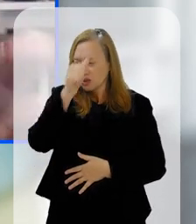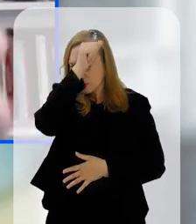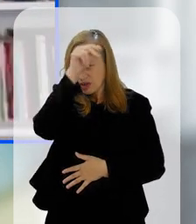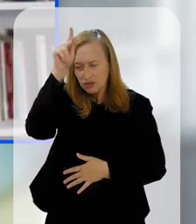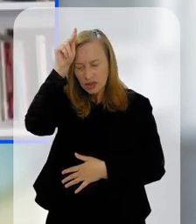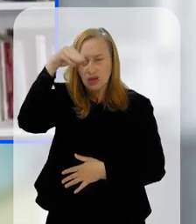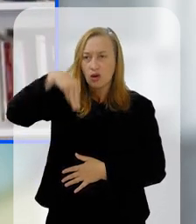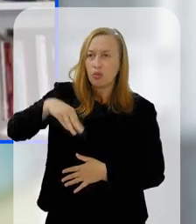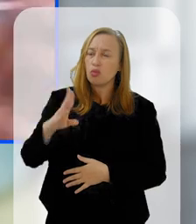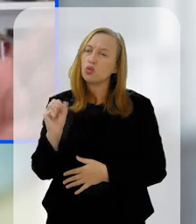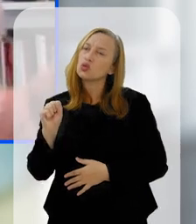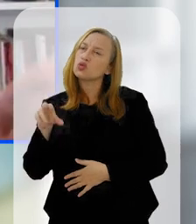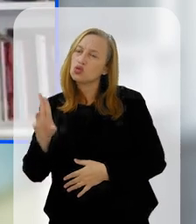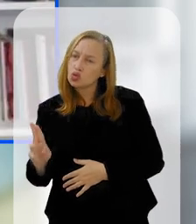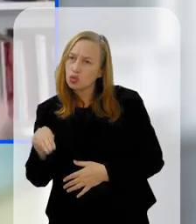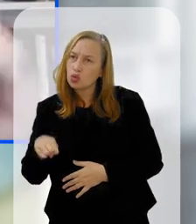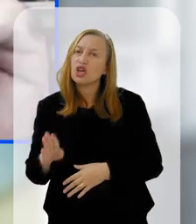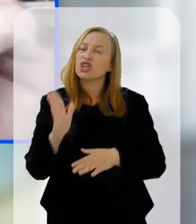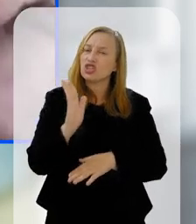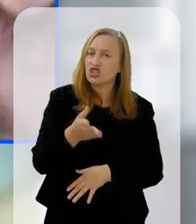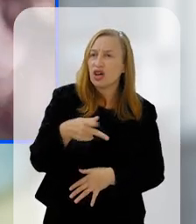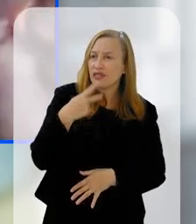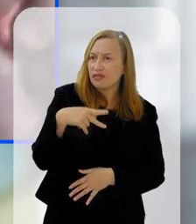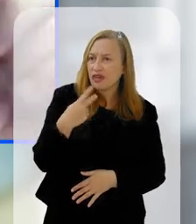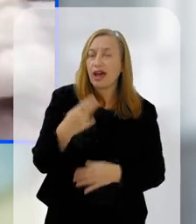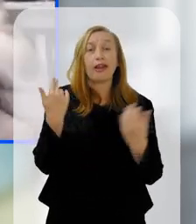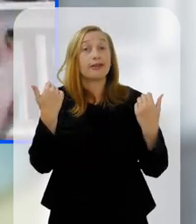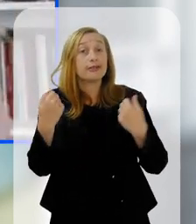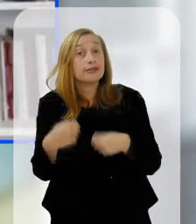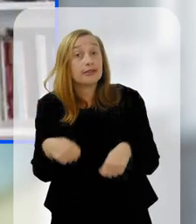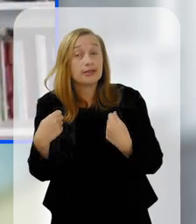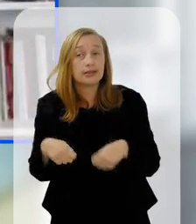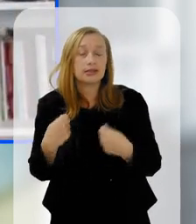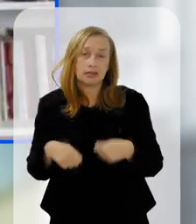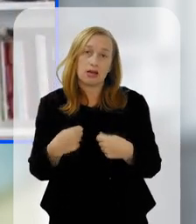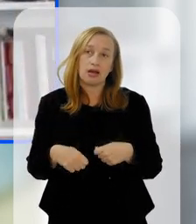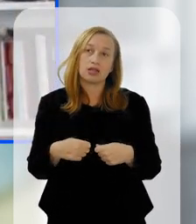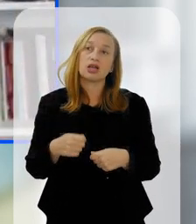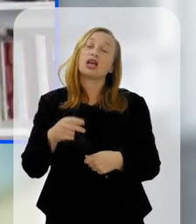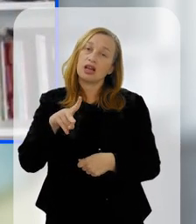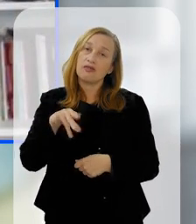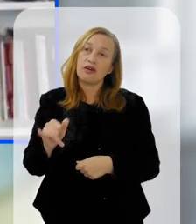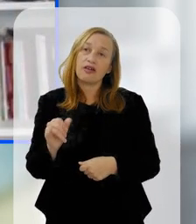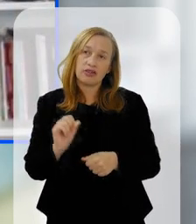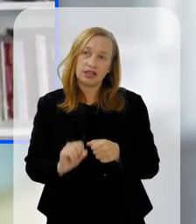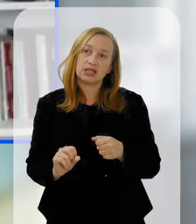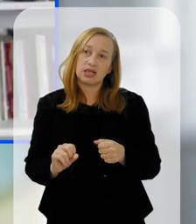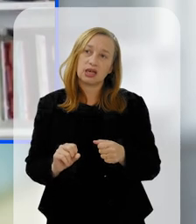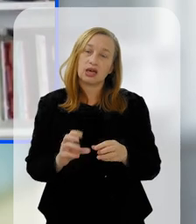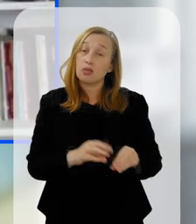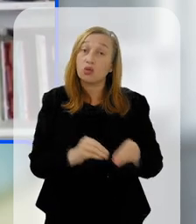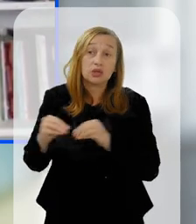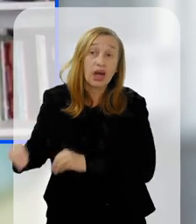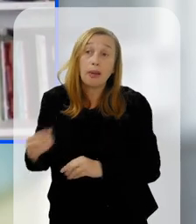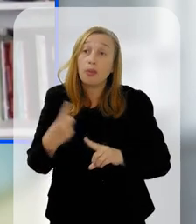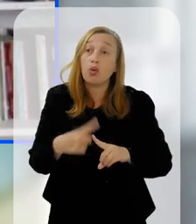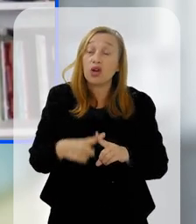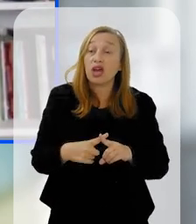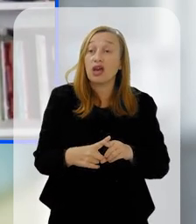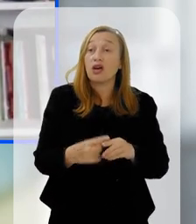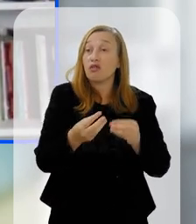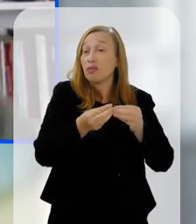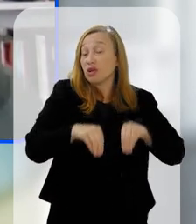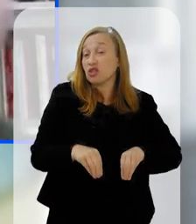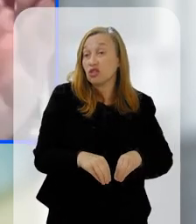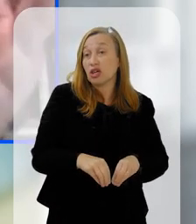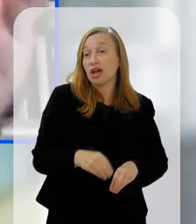do prefeito de Mussum, e ele é um dos prefeitos que já sinaliza, né, essa necessidade, e ele já vai fazer isso, mudar. Por